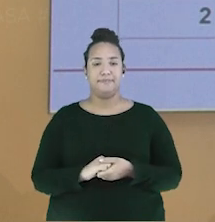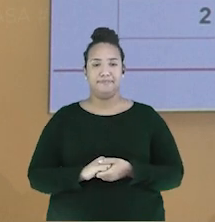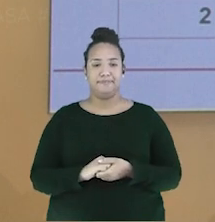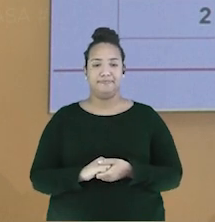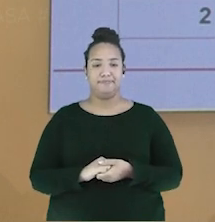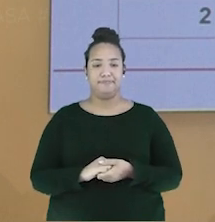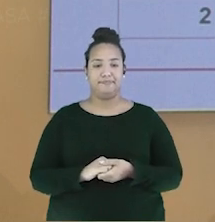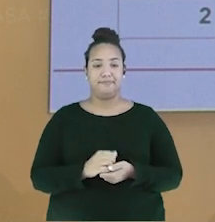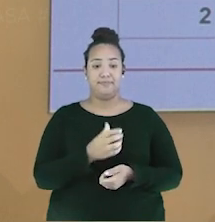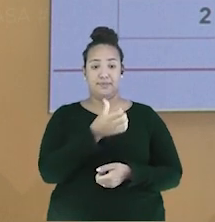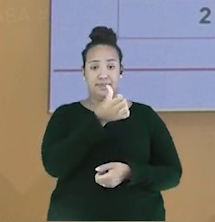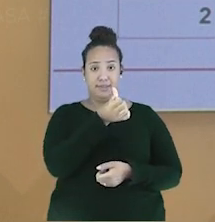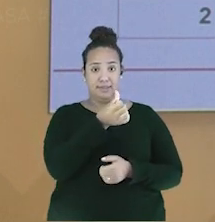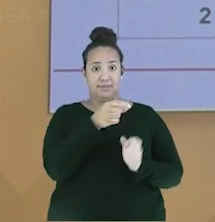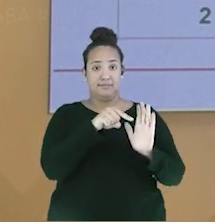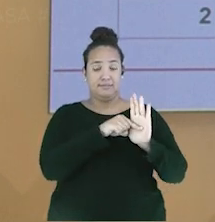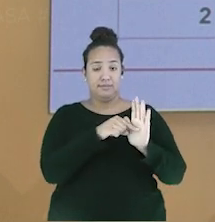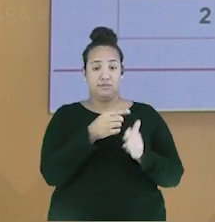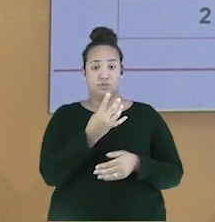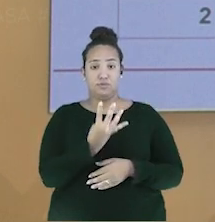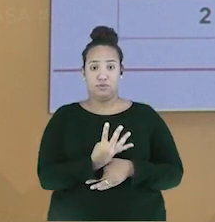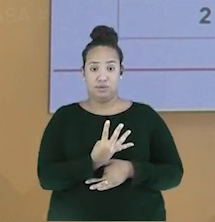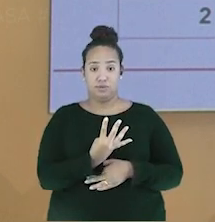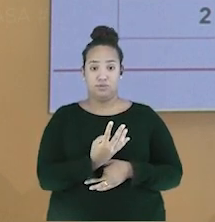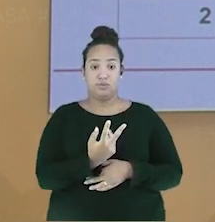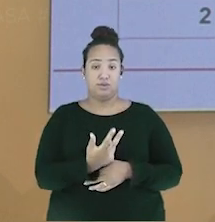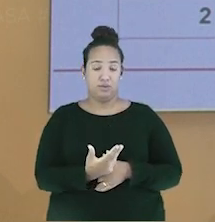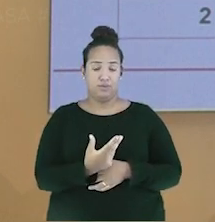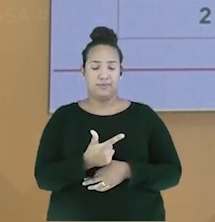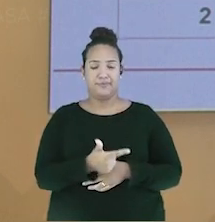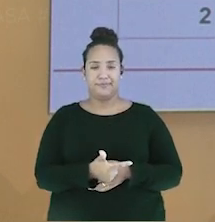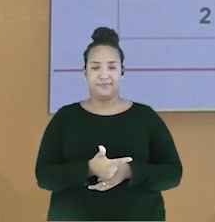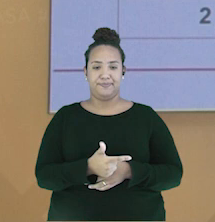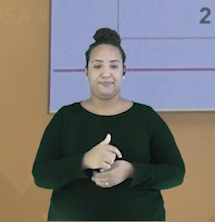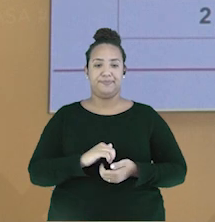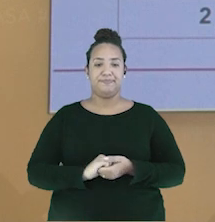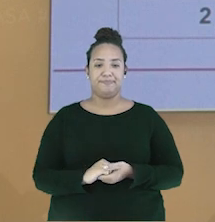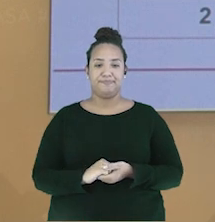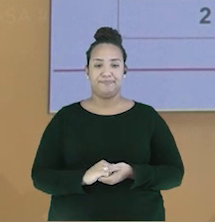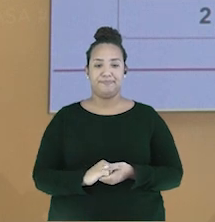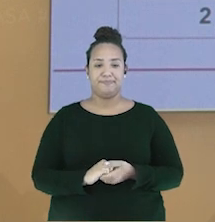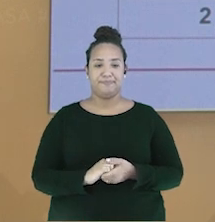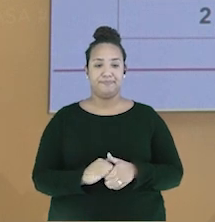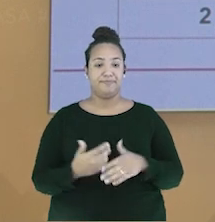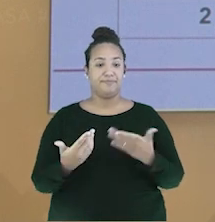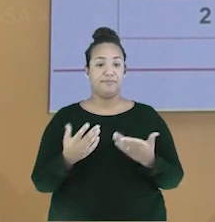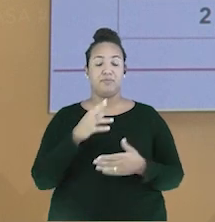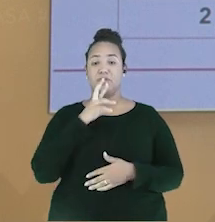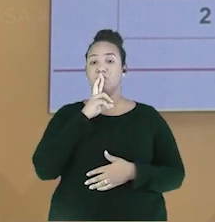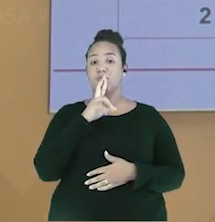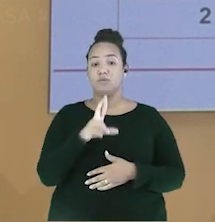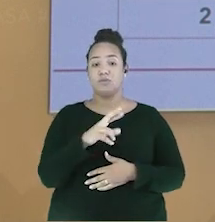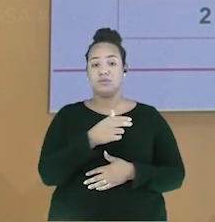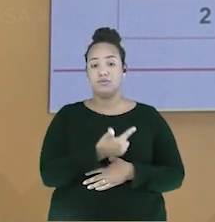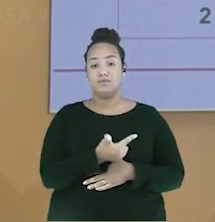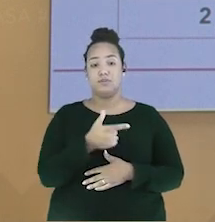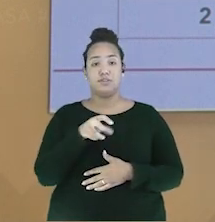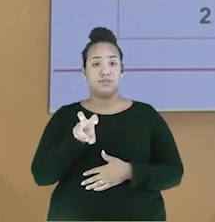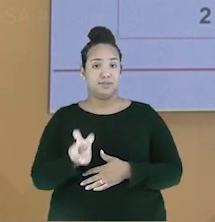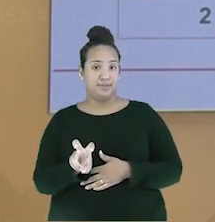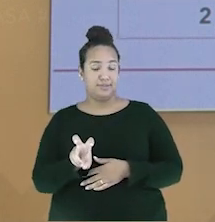dezenas, ou seja, 6 menos 4, que é igual a 2. O resultado será